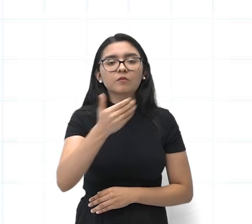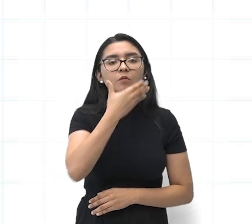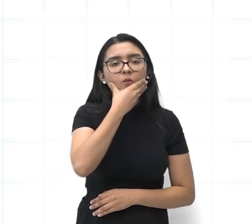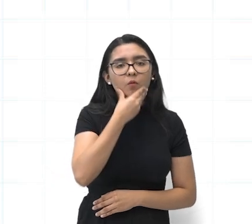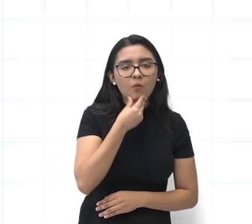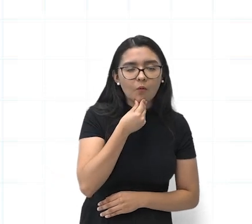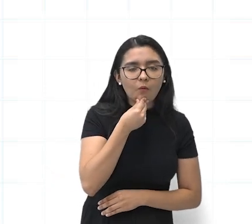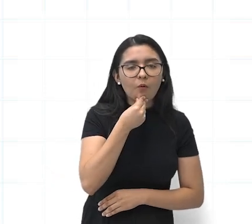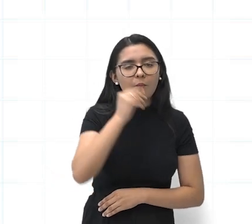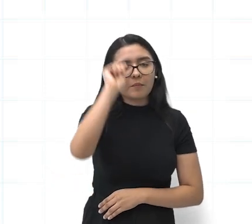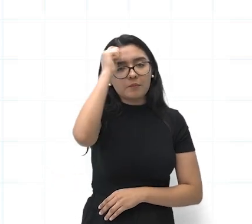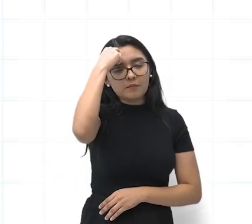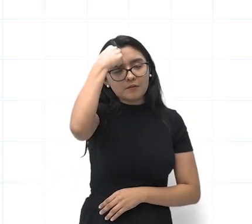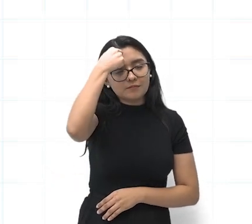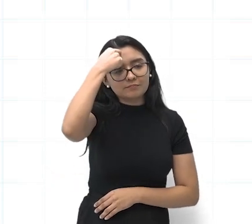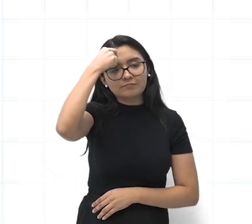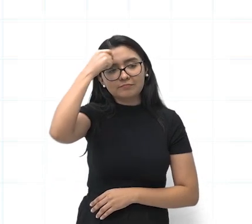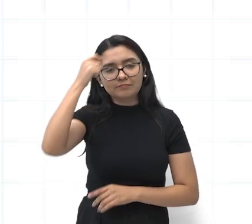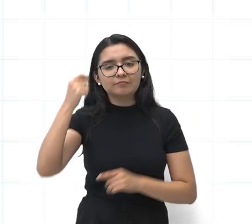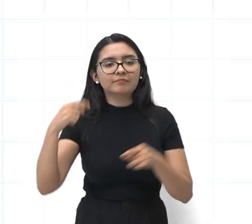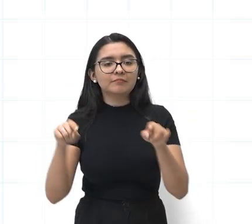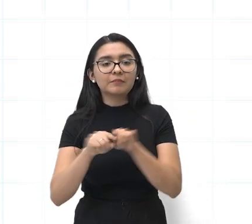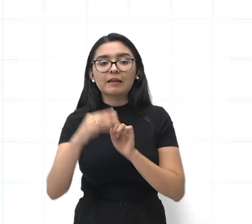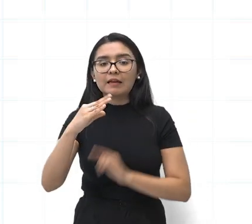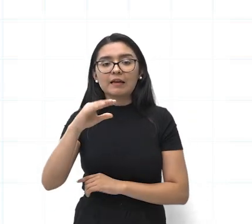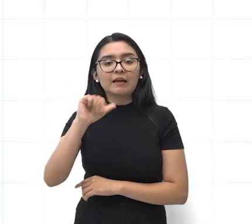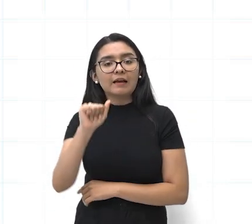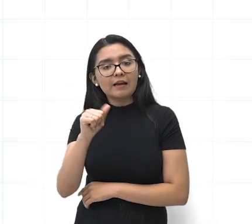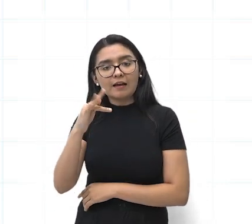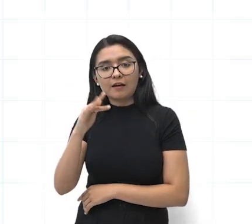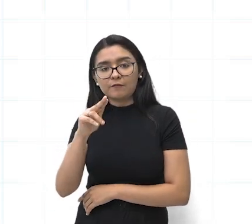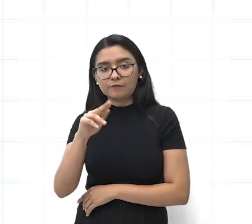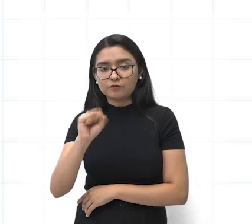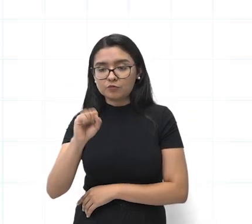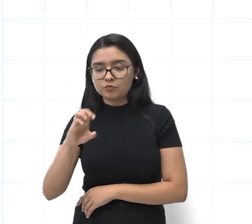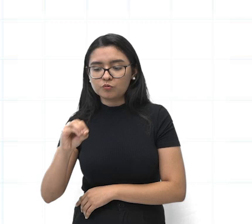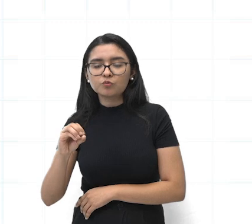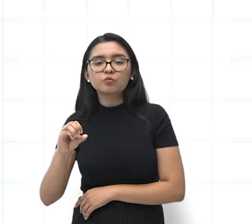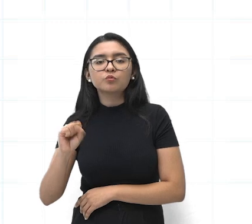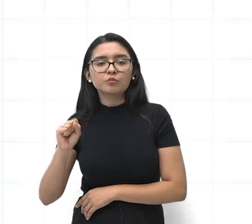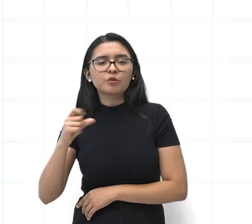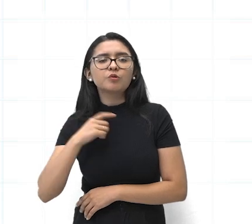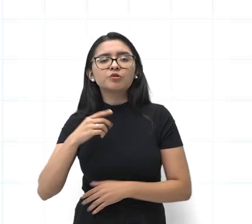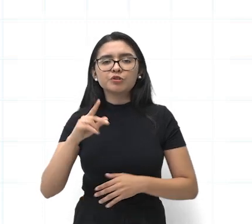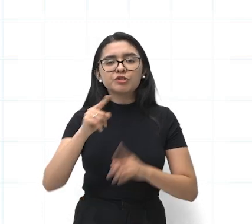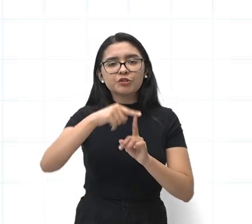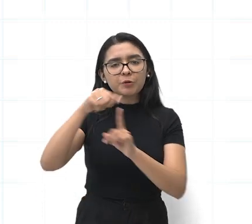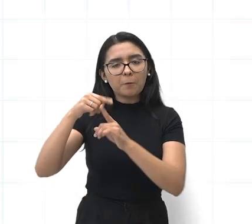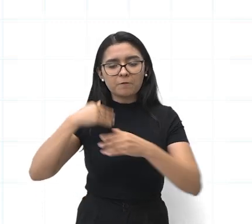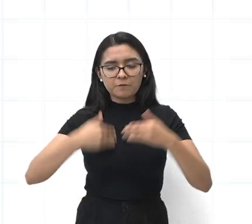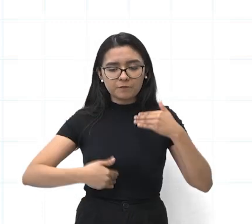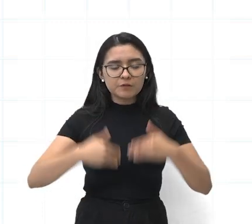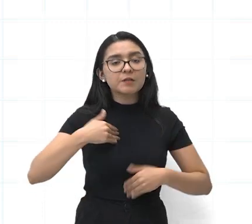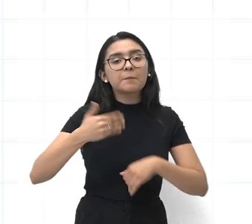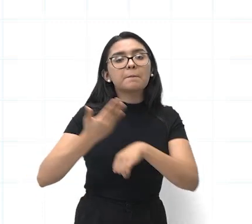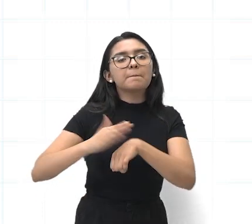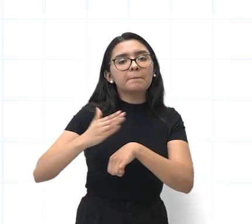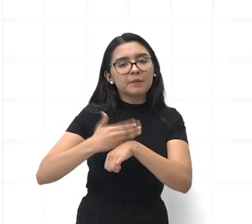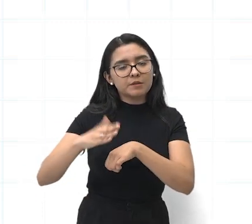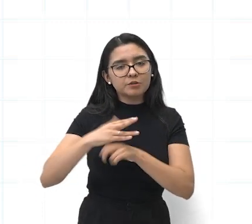negros, caboclos e cafusos, os tipos físicos mais comuns da região, que praticam o